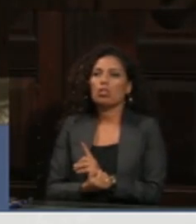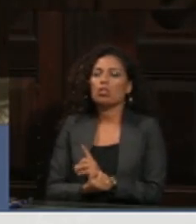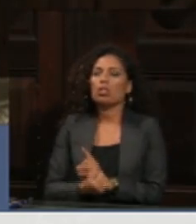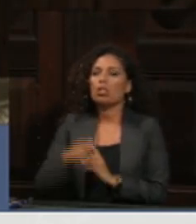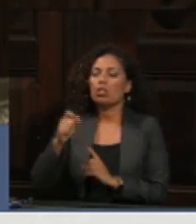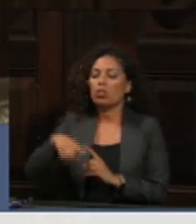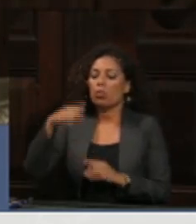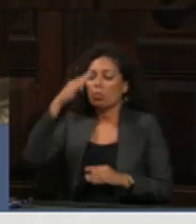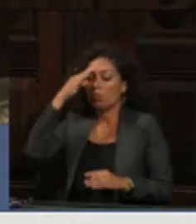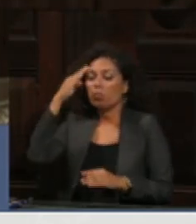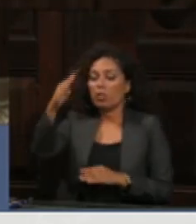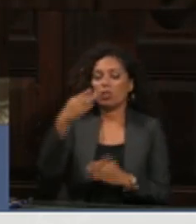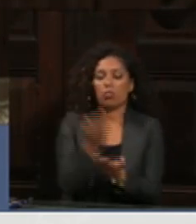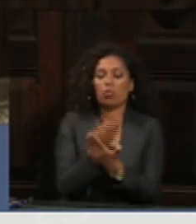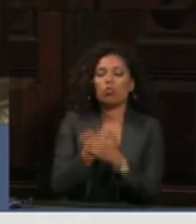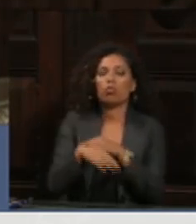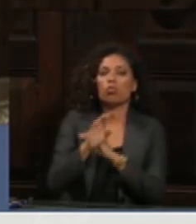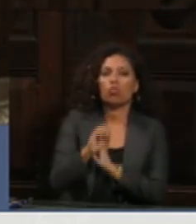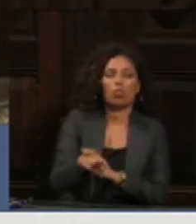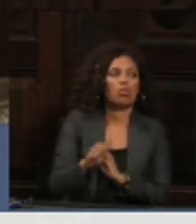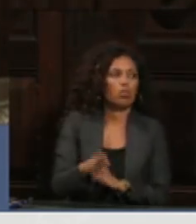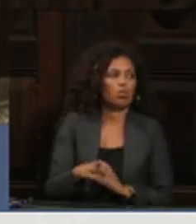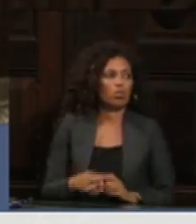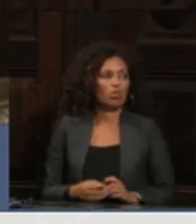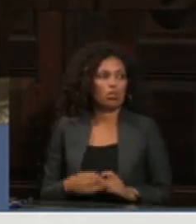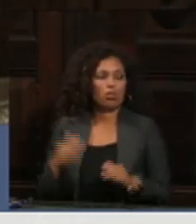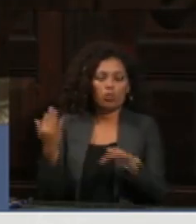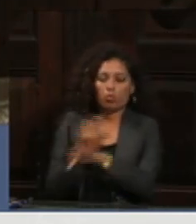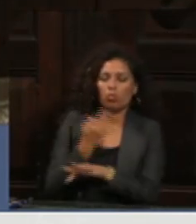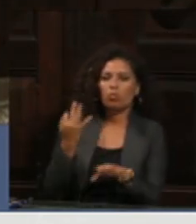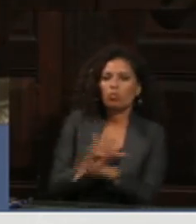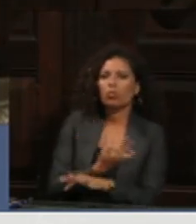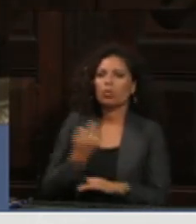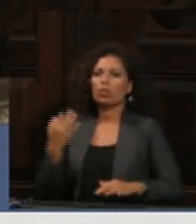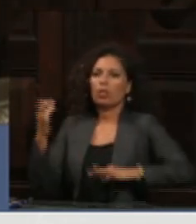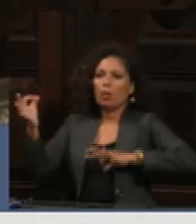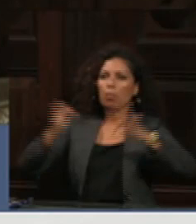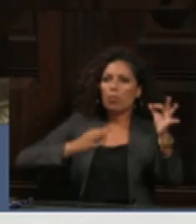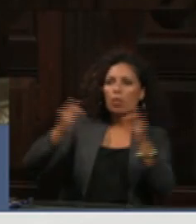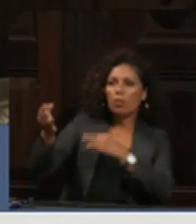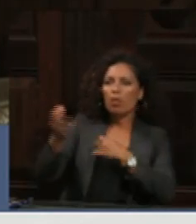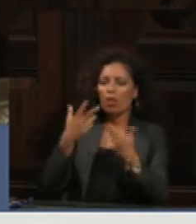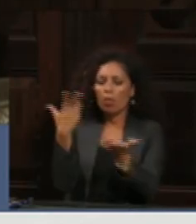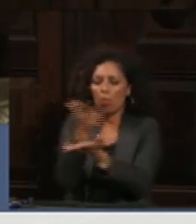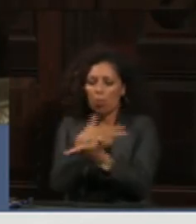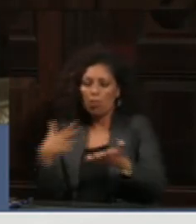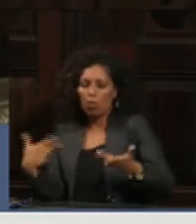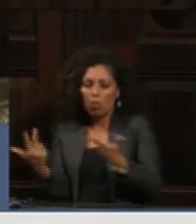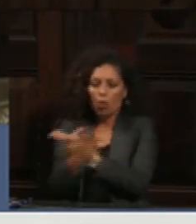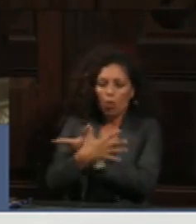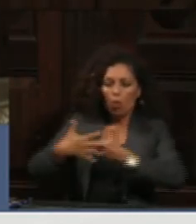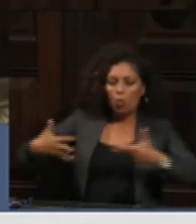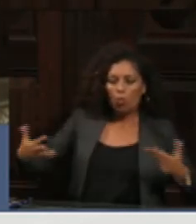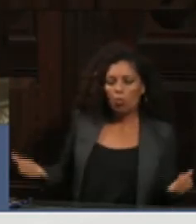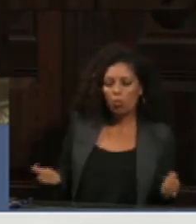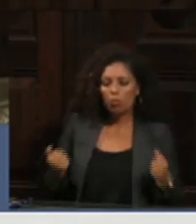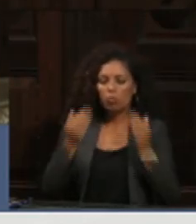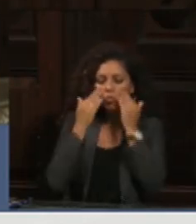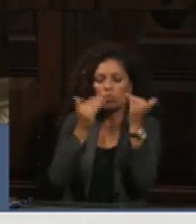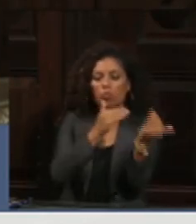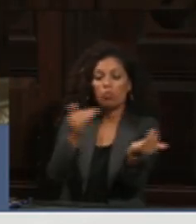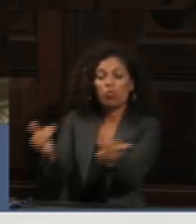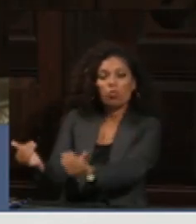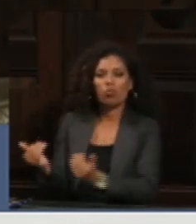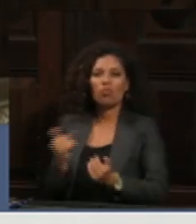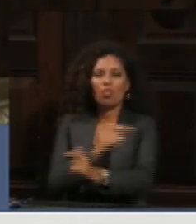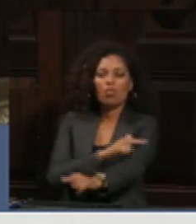educação. Tais competências que vão desde perseverança, criatividade, pensamento crítico, colaboração,